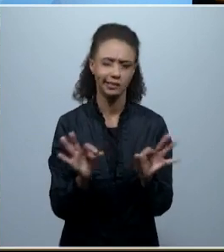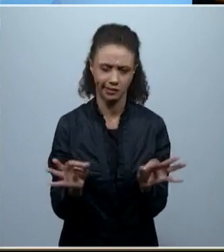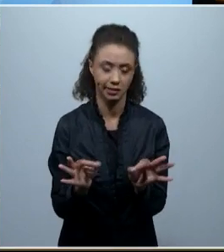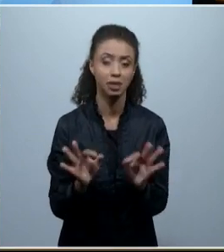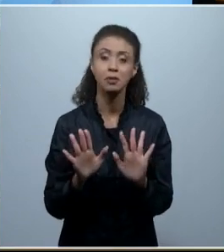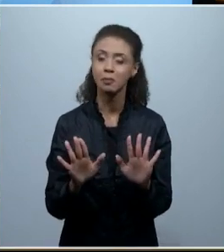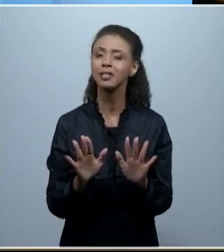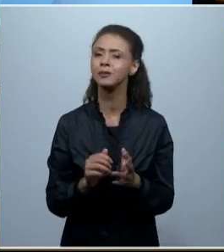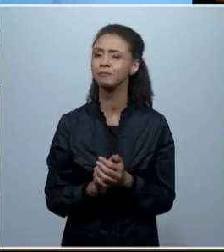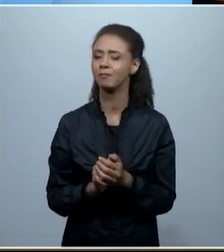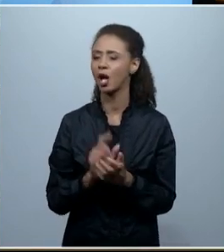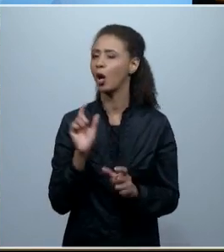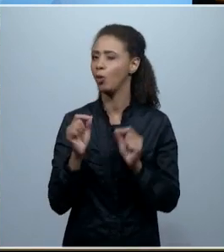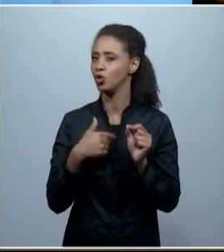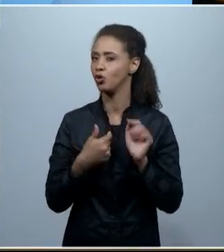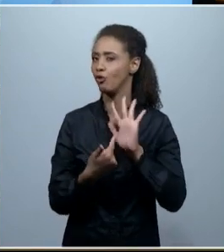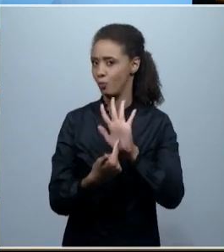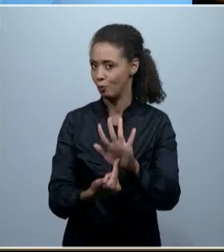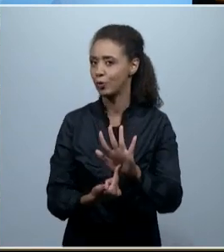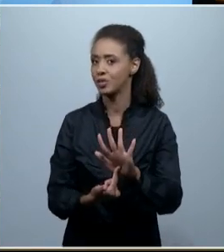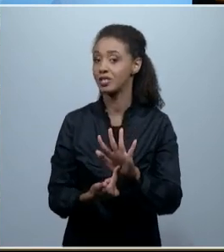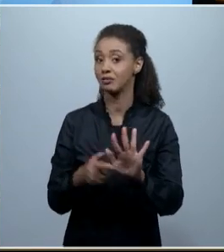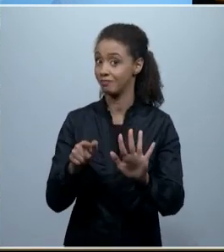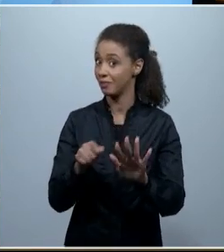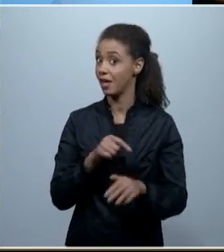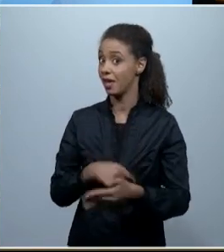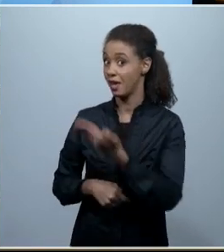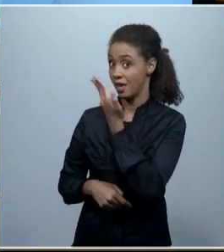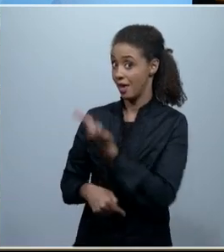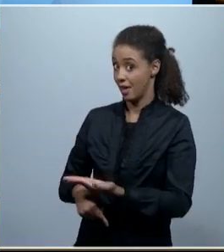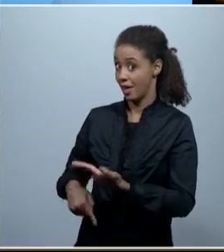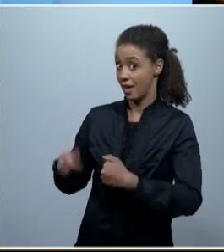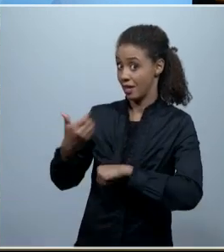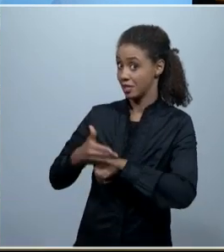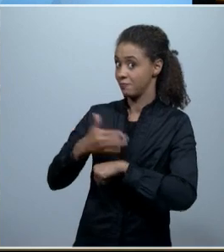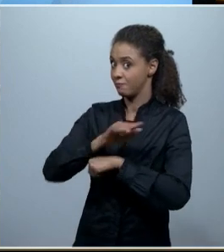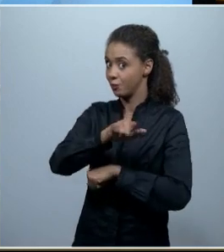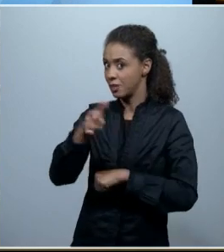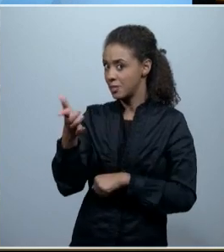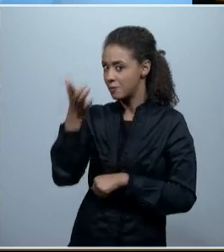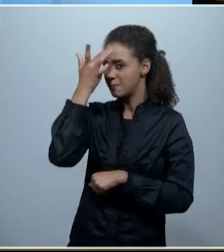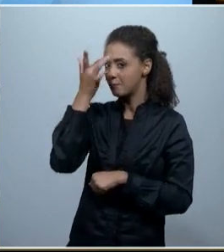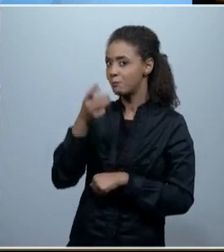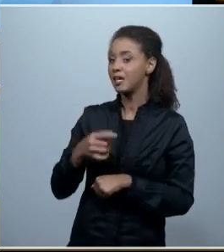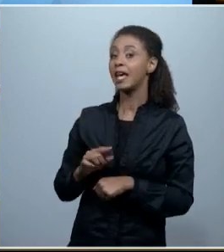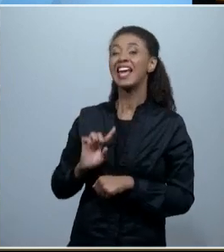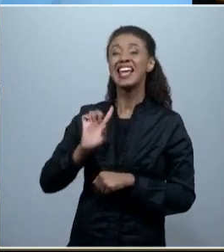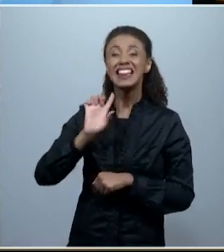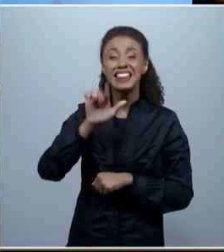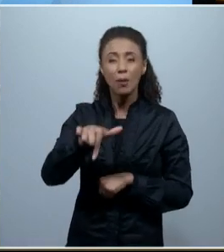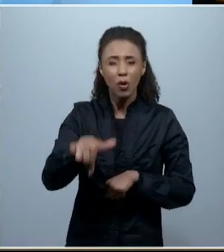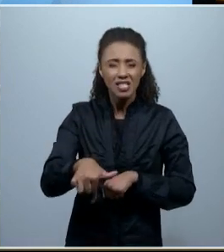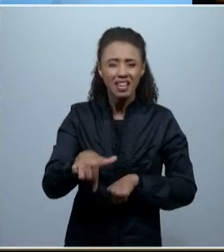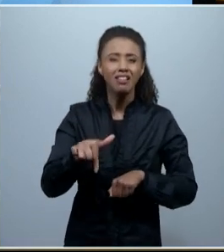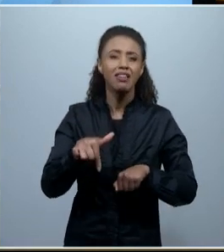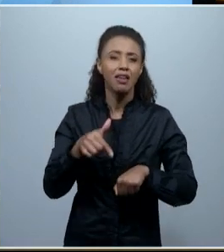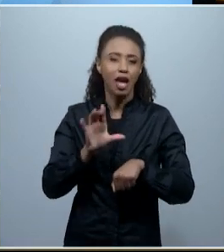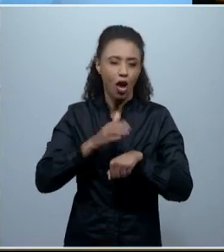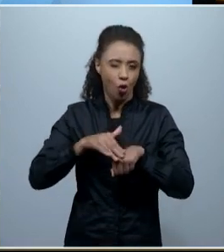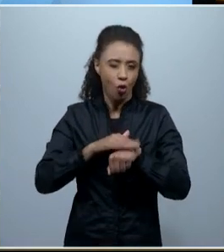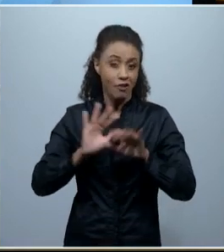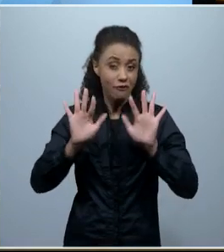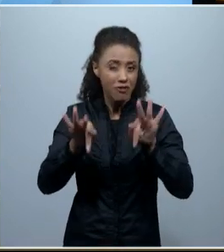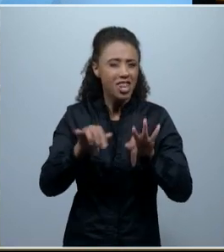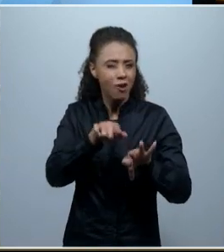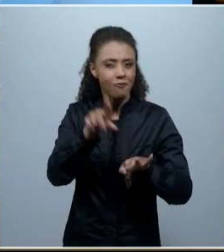tem uma razão de ser então não se esqueçam deste exercício nós vamos resgatar esse negócio lá no finalzinho da nossa conversa agora estamos